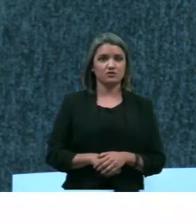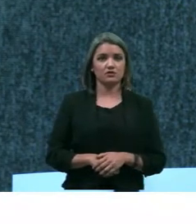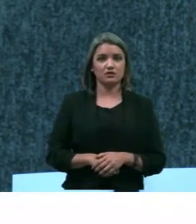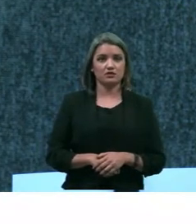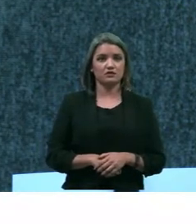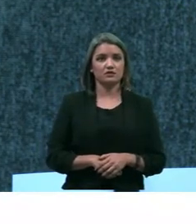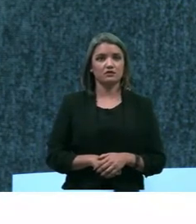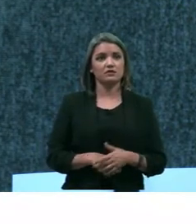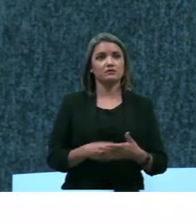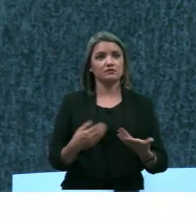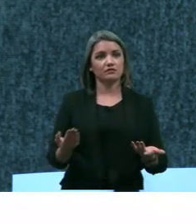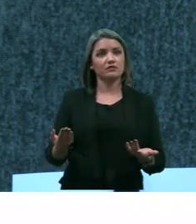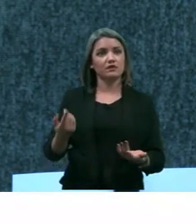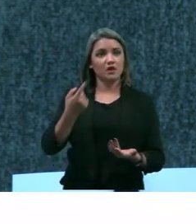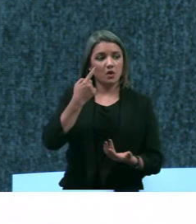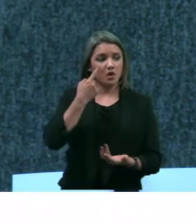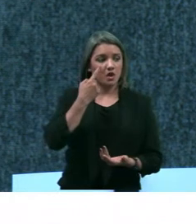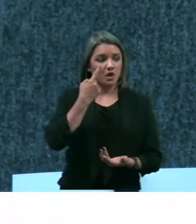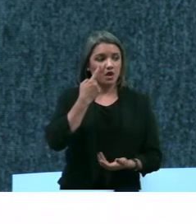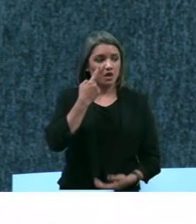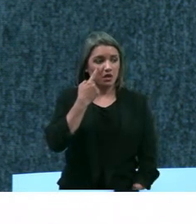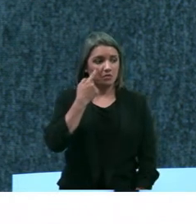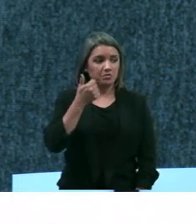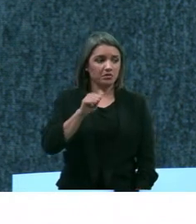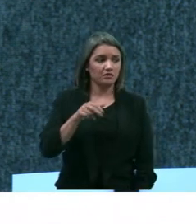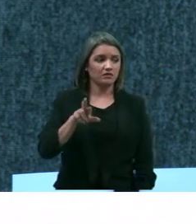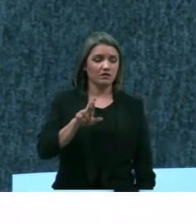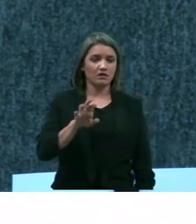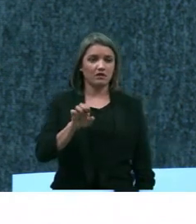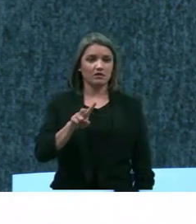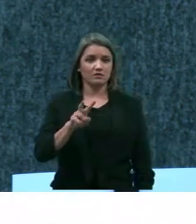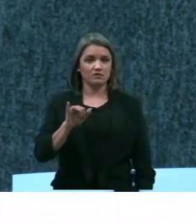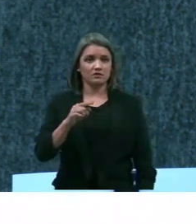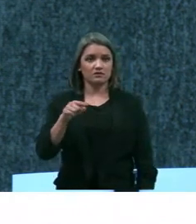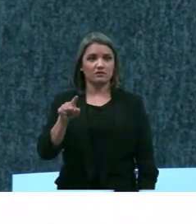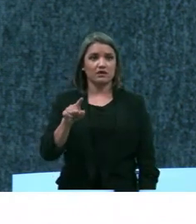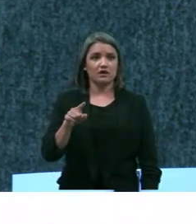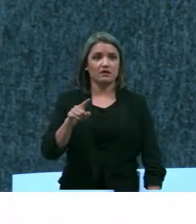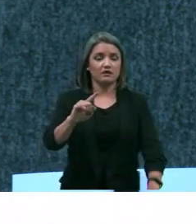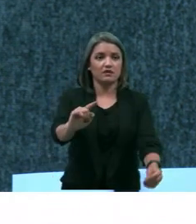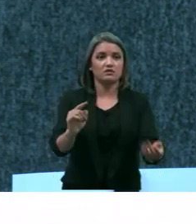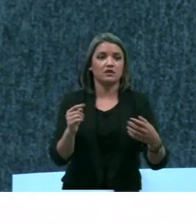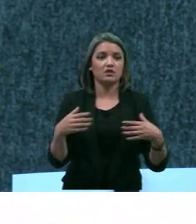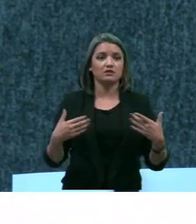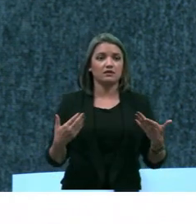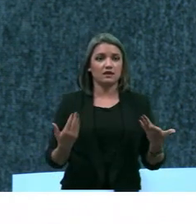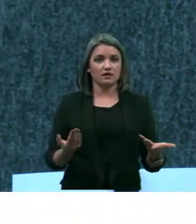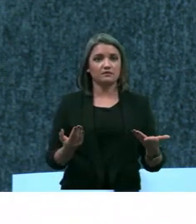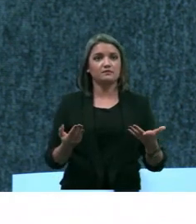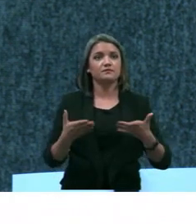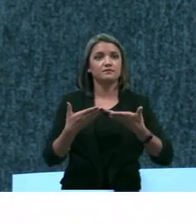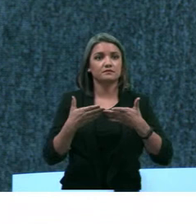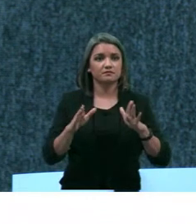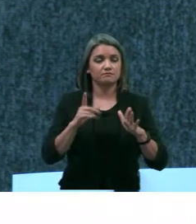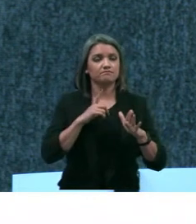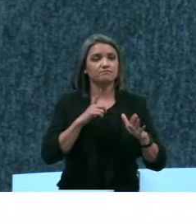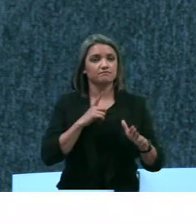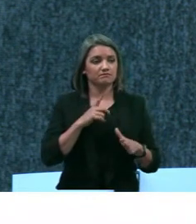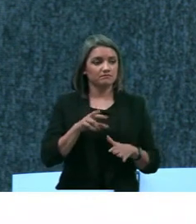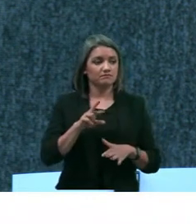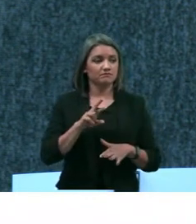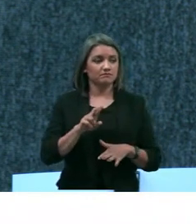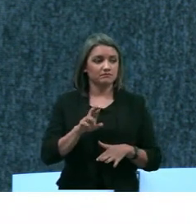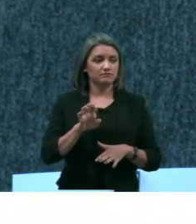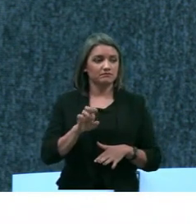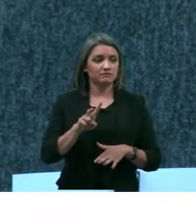revisão disciplinar de ofício, né? Propondo isso. No sentido da instauração de revisão disciplinar de